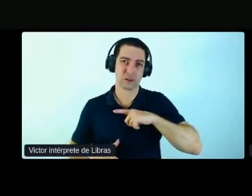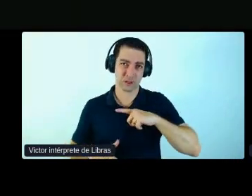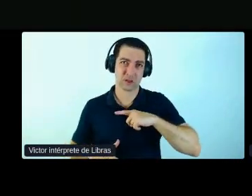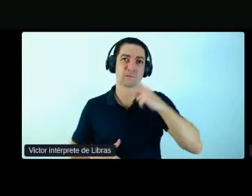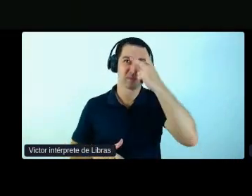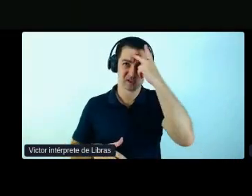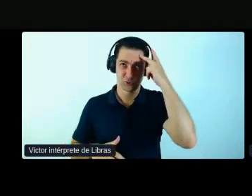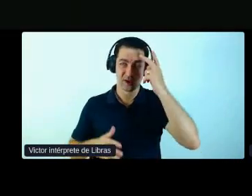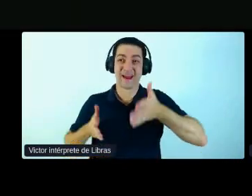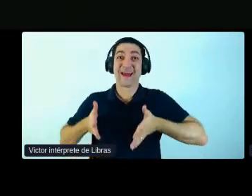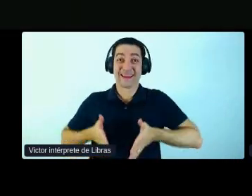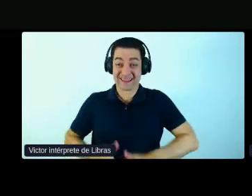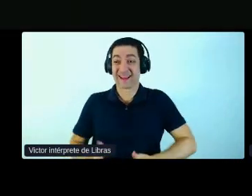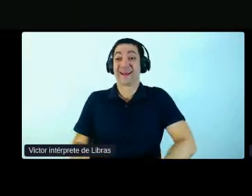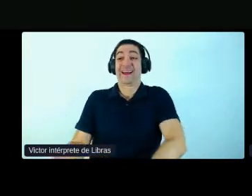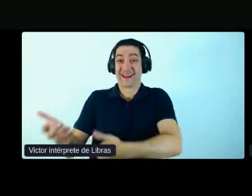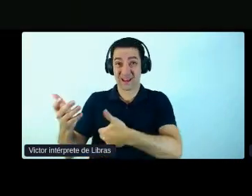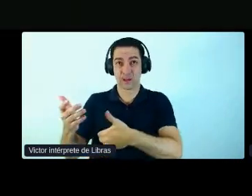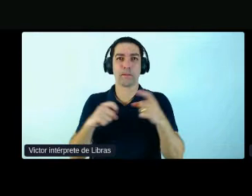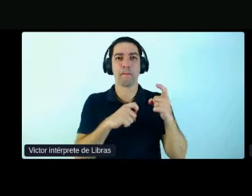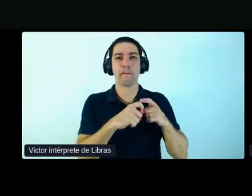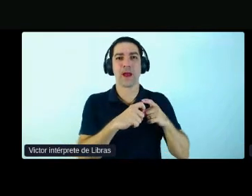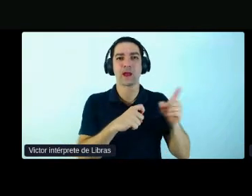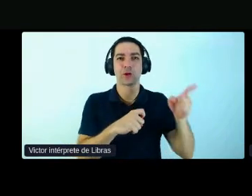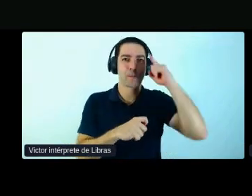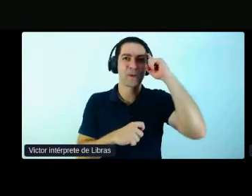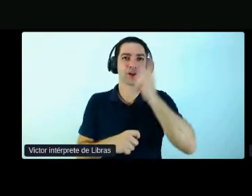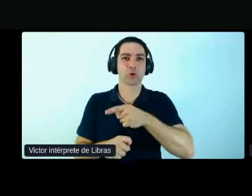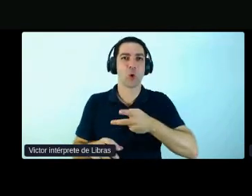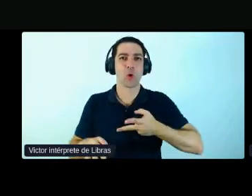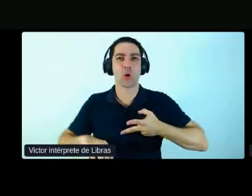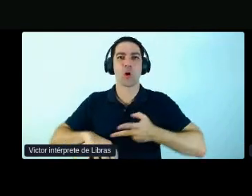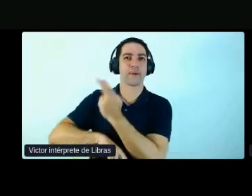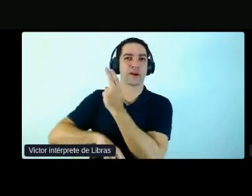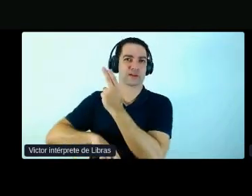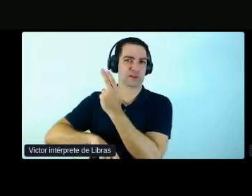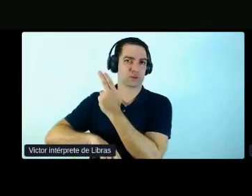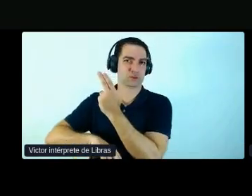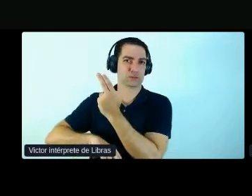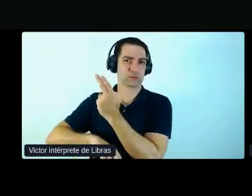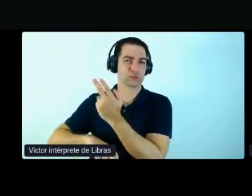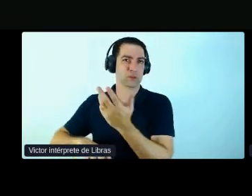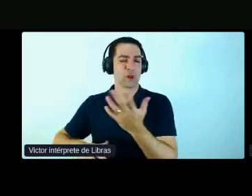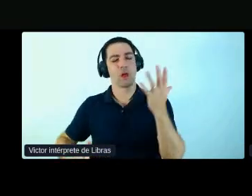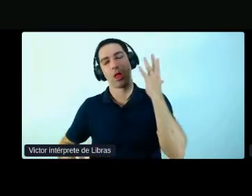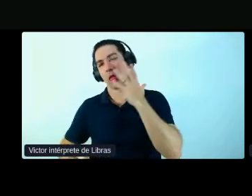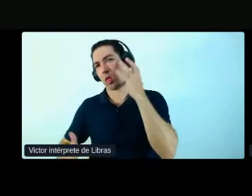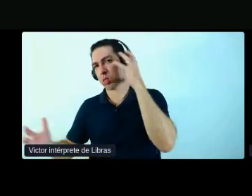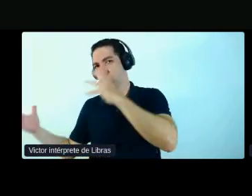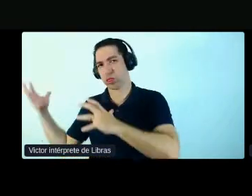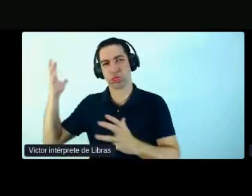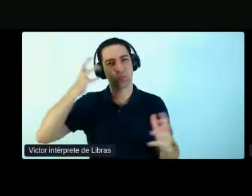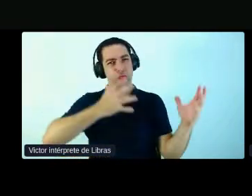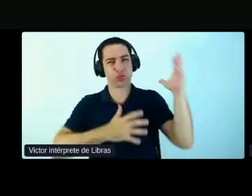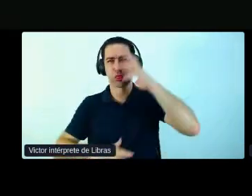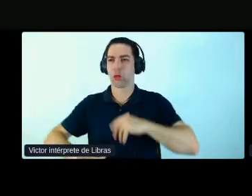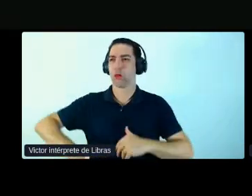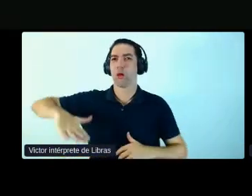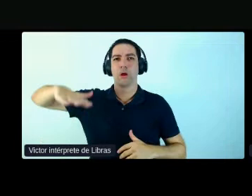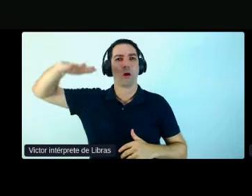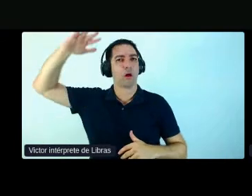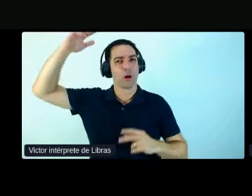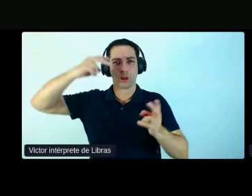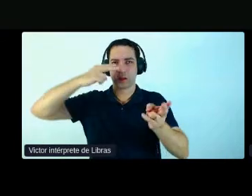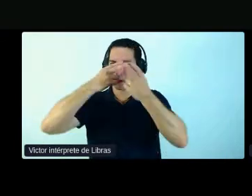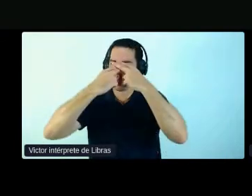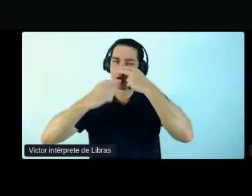E foram descobrir só depois, e isso acarreta um monte de coisa na vida da pessoa que não precisava acarretar,